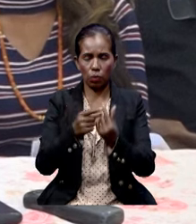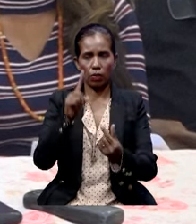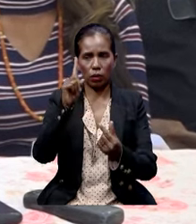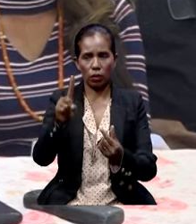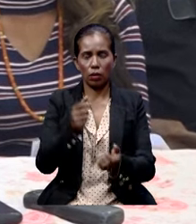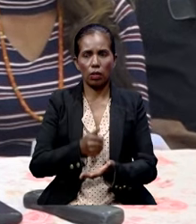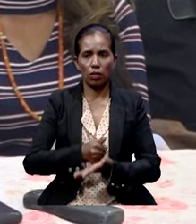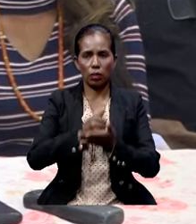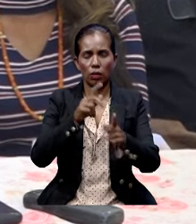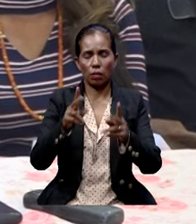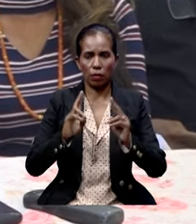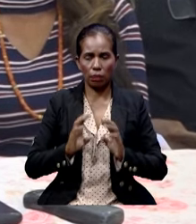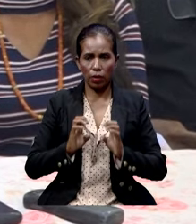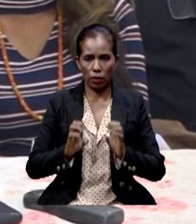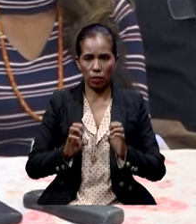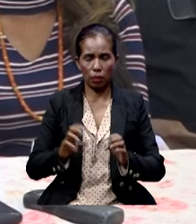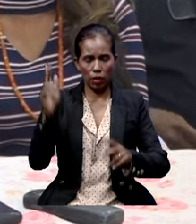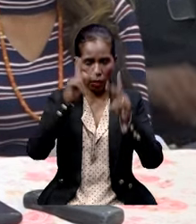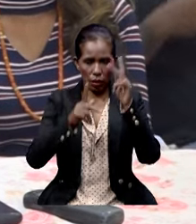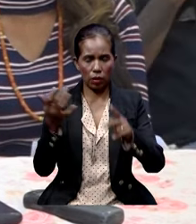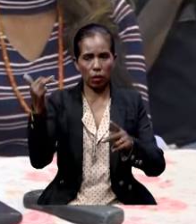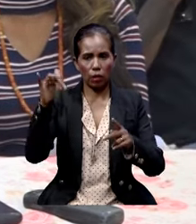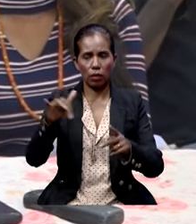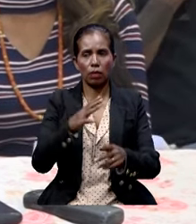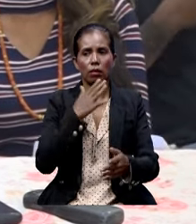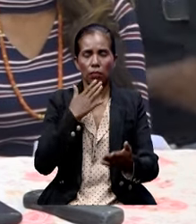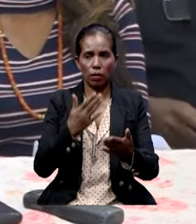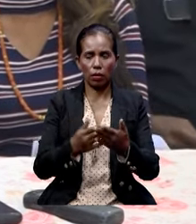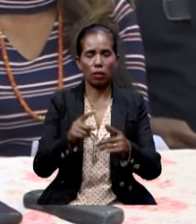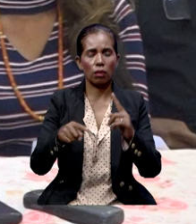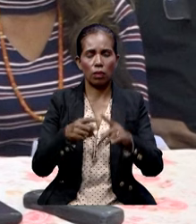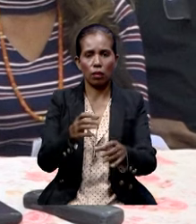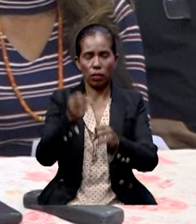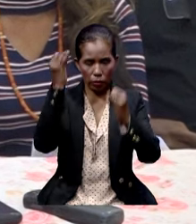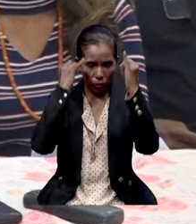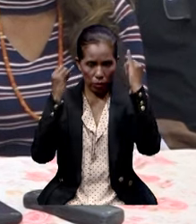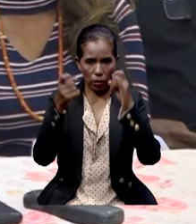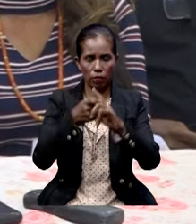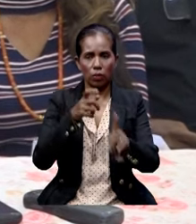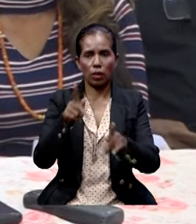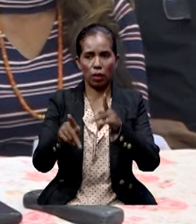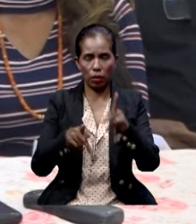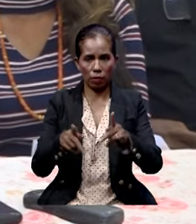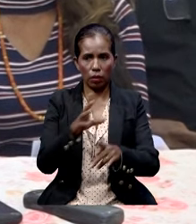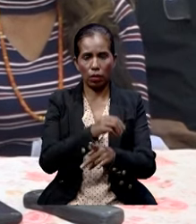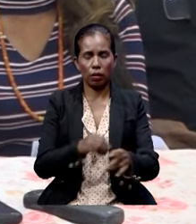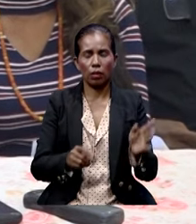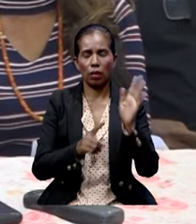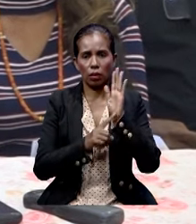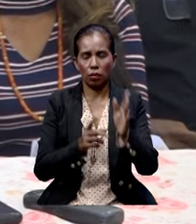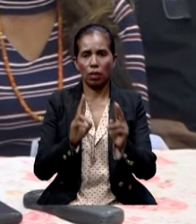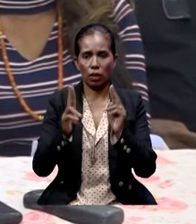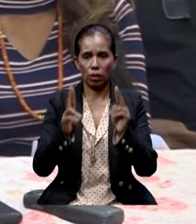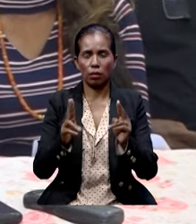di halo atendimento emergência ba caso hirak nebe agresivo. Wahira sima informasaun husi komunidade direita halu intervensaun